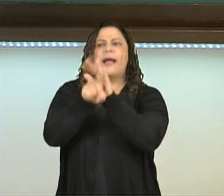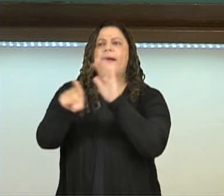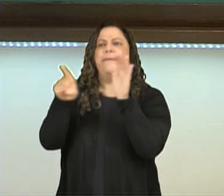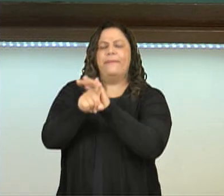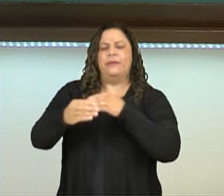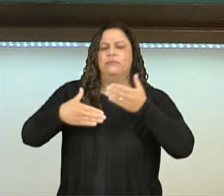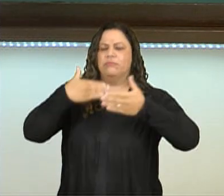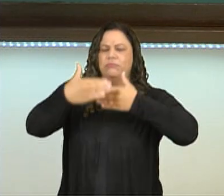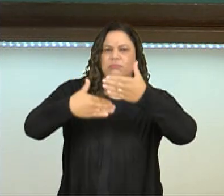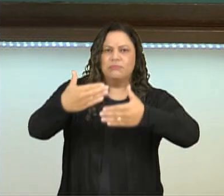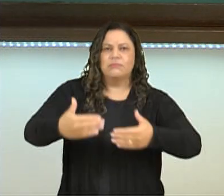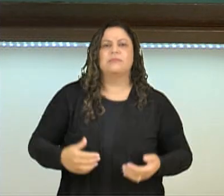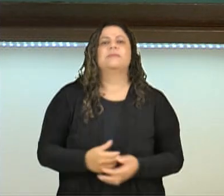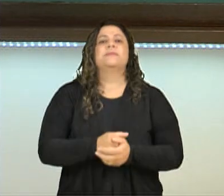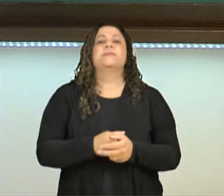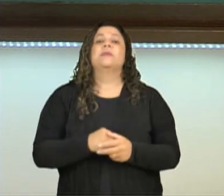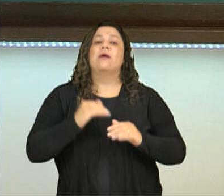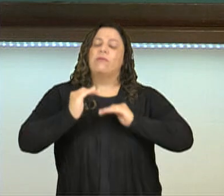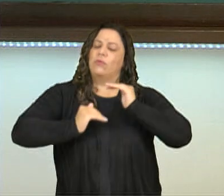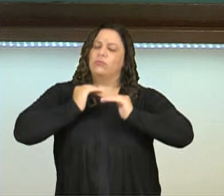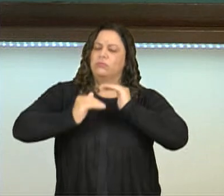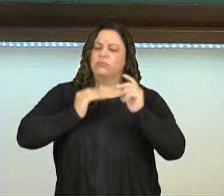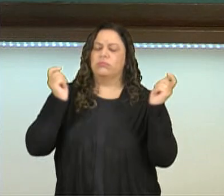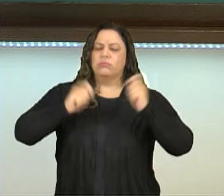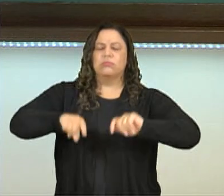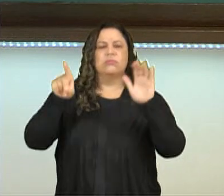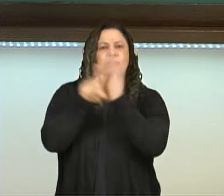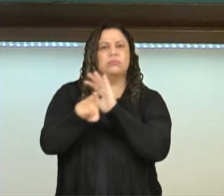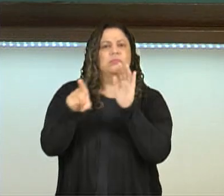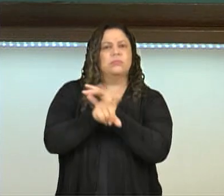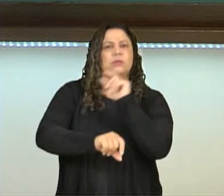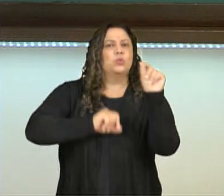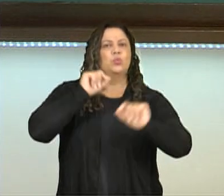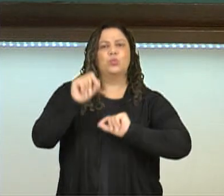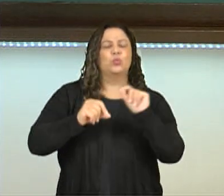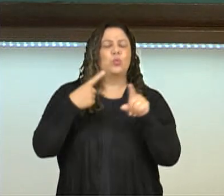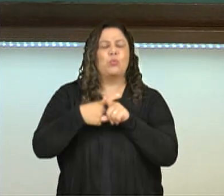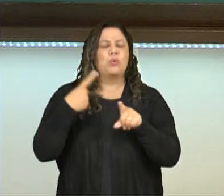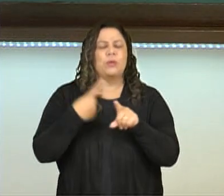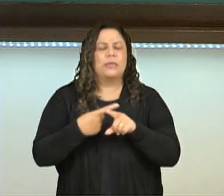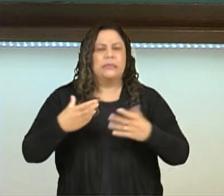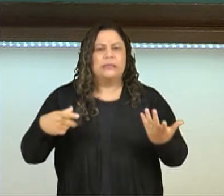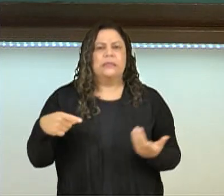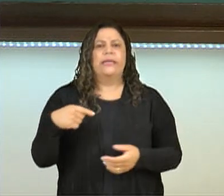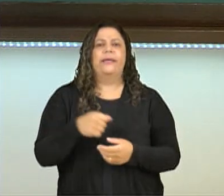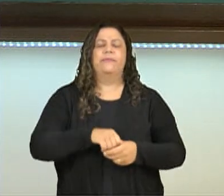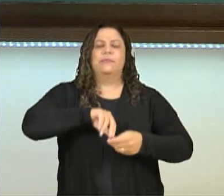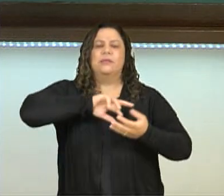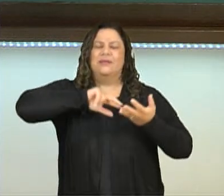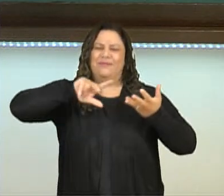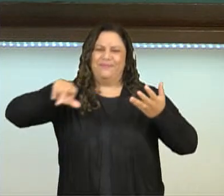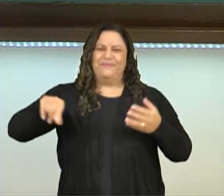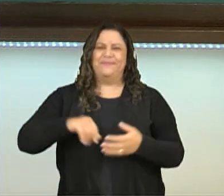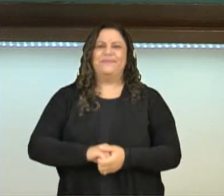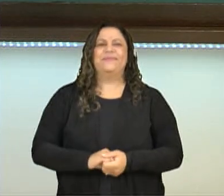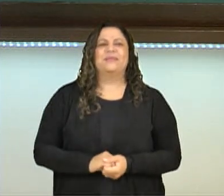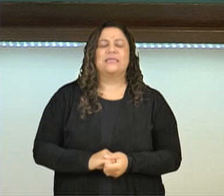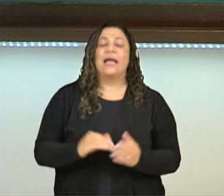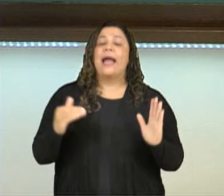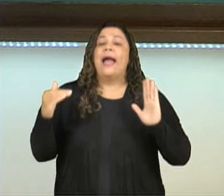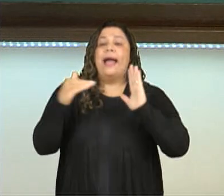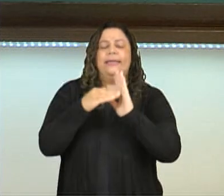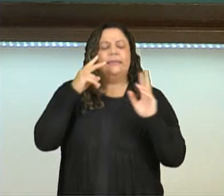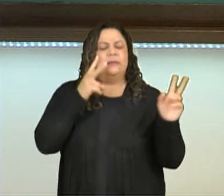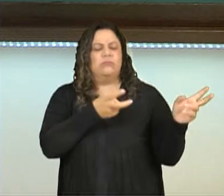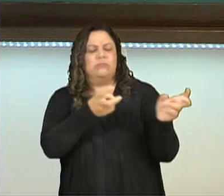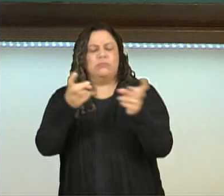na sequência. Falou em desenvolvimento, pergunte do quê? Porque nós temos vários aspectos a ressaltar. Até quando